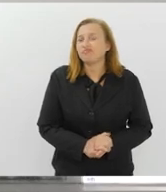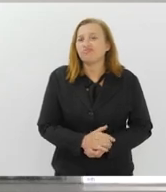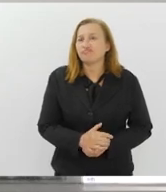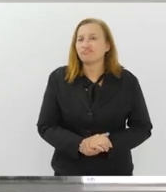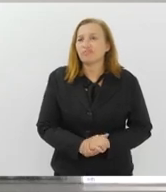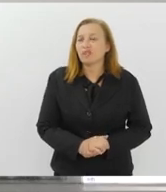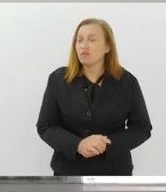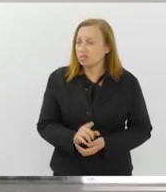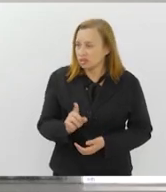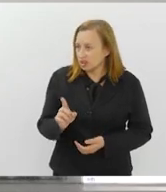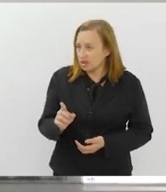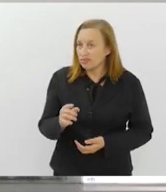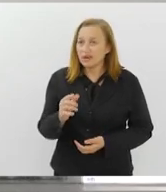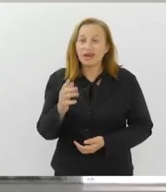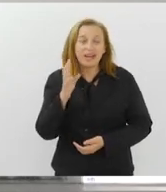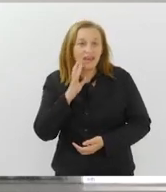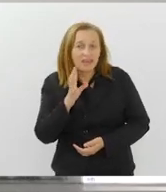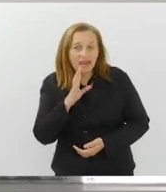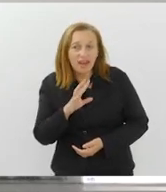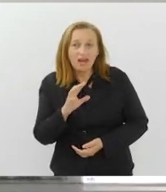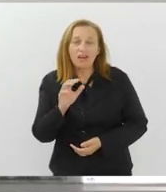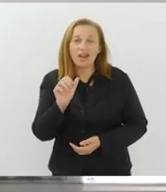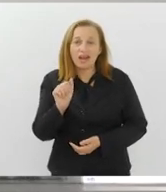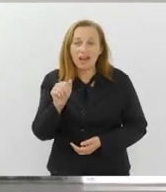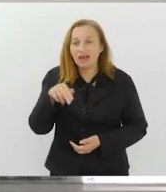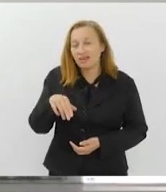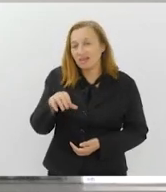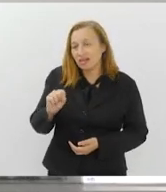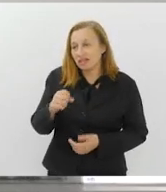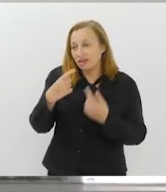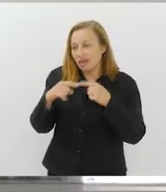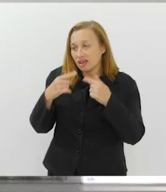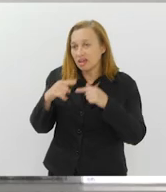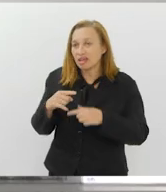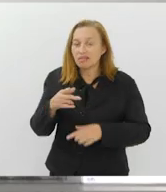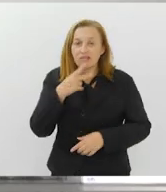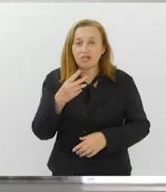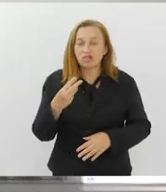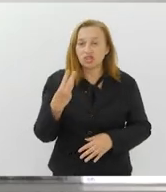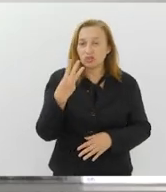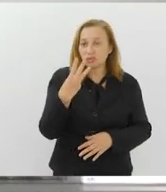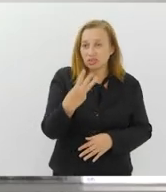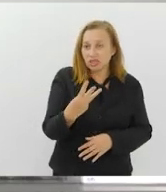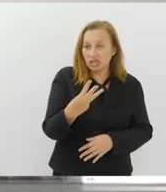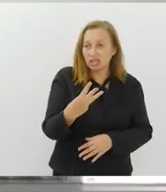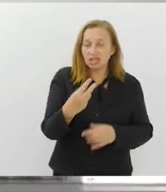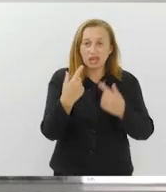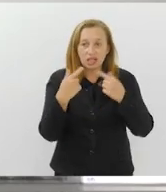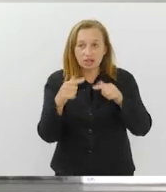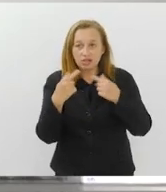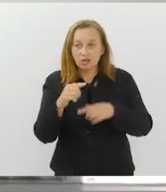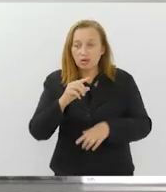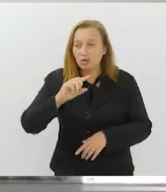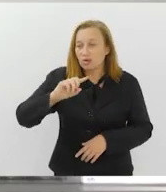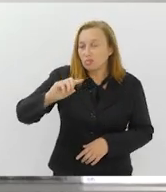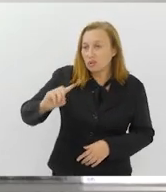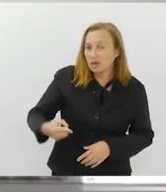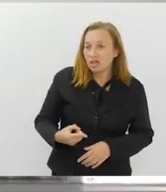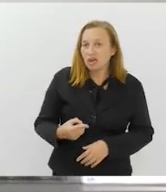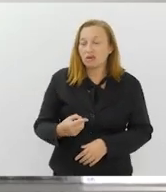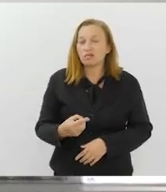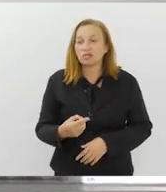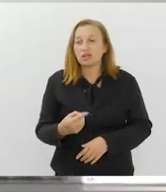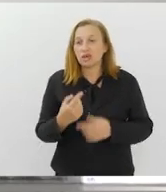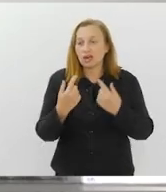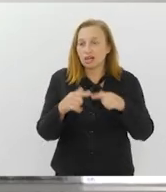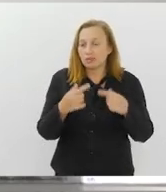Você vai ficar ligando, vai, a ANS vai reclamar, eles vão falar que chegou 3 reclamações lá, onde chegou 1 milhão de reclamações. Então, assim, a